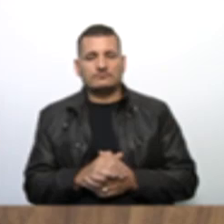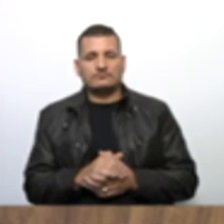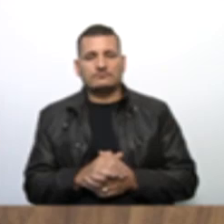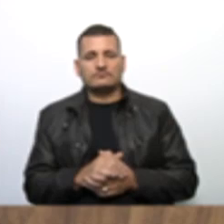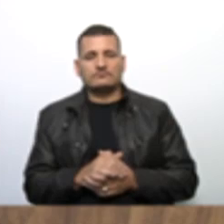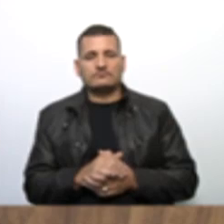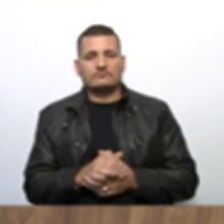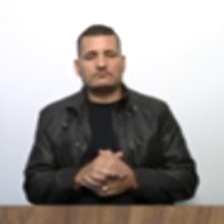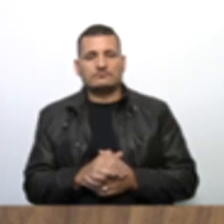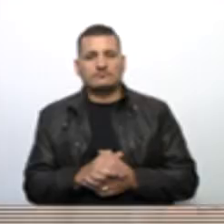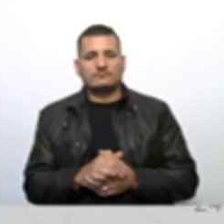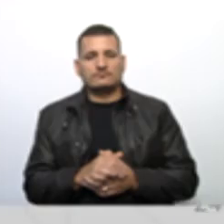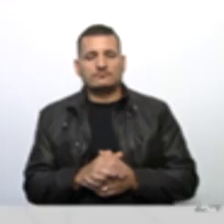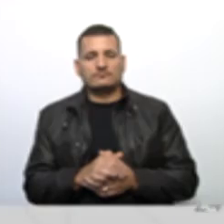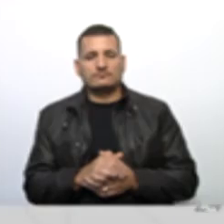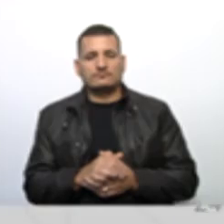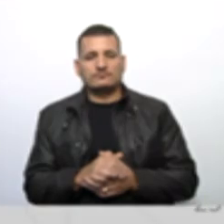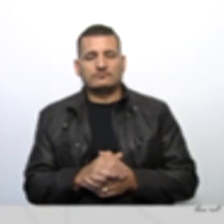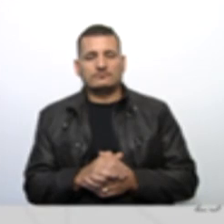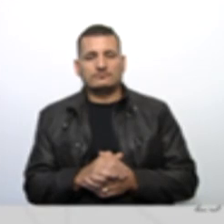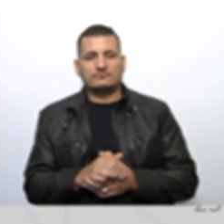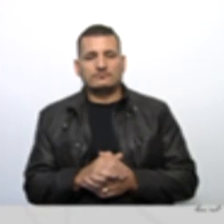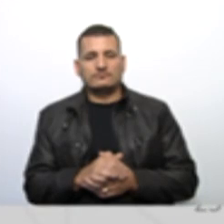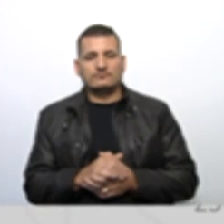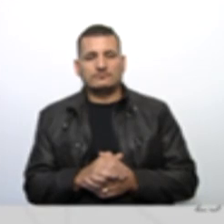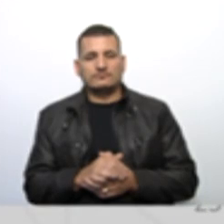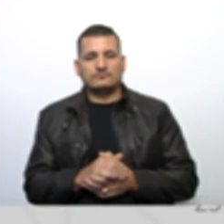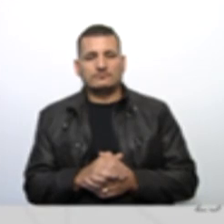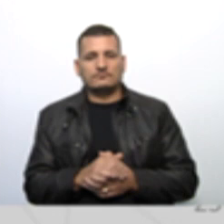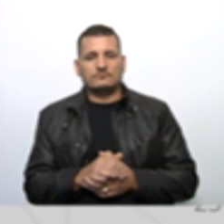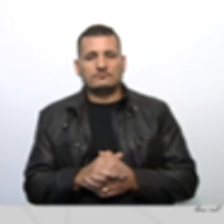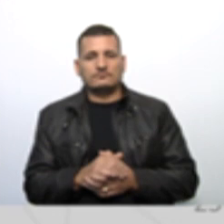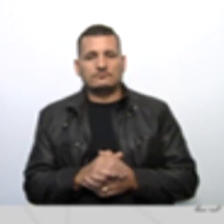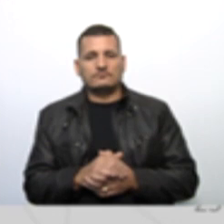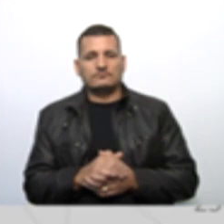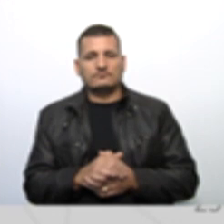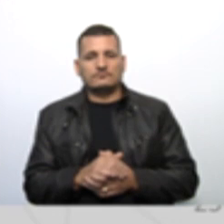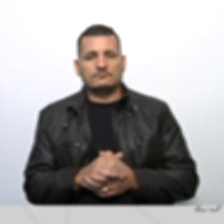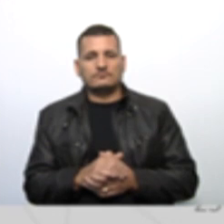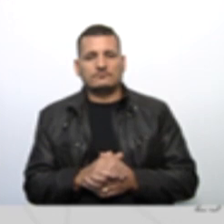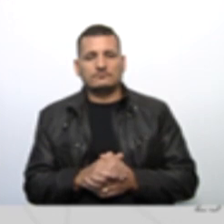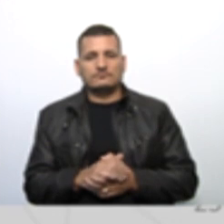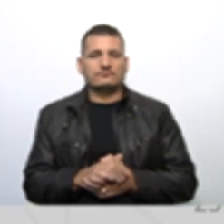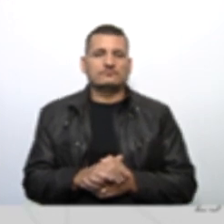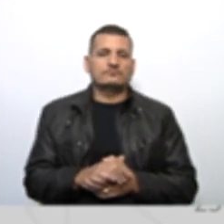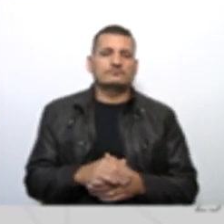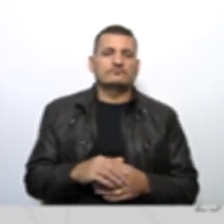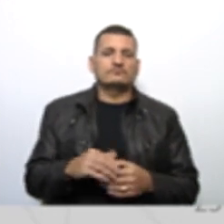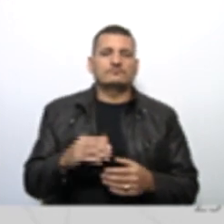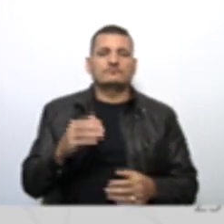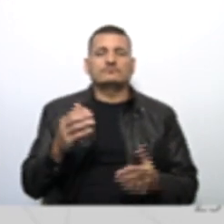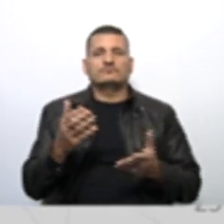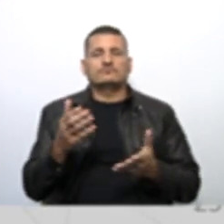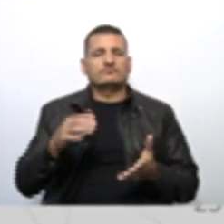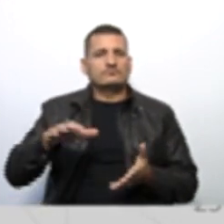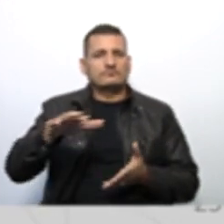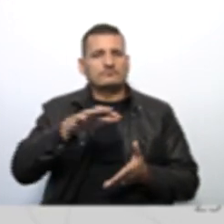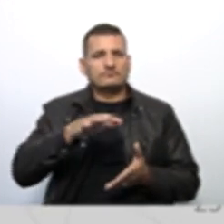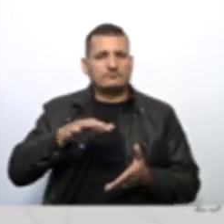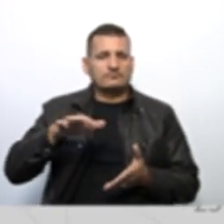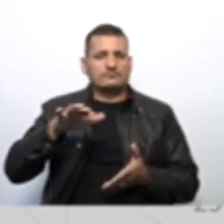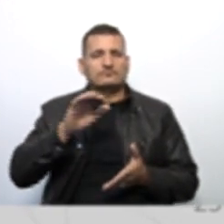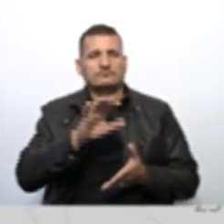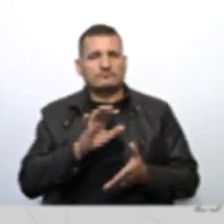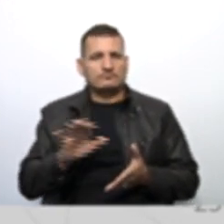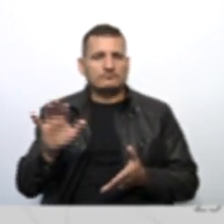classificação da rede. Corretíssimo. Continuando, pessoal. Abrangência geográfica aqui, ó. SAN.